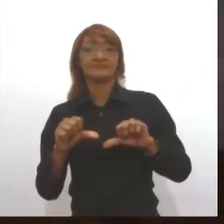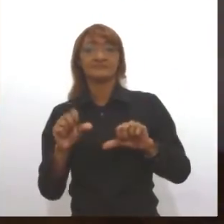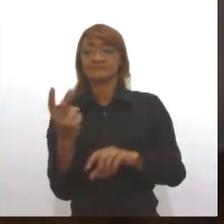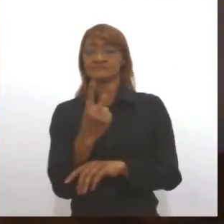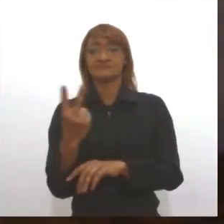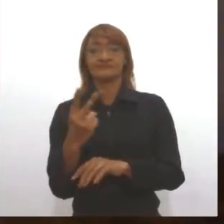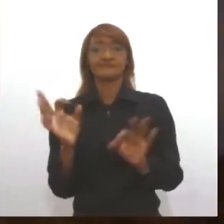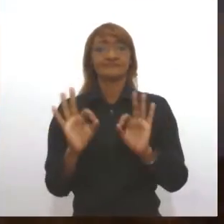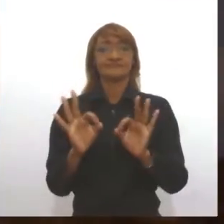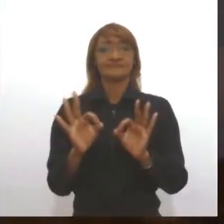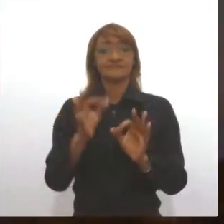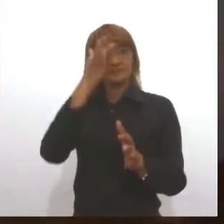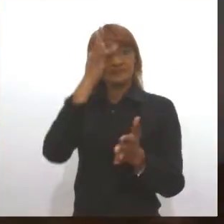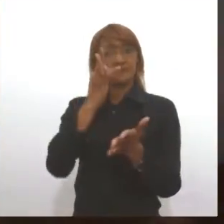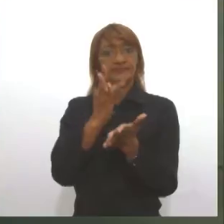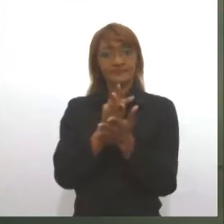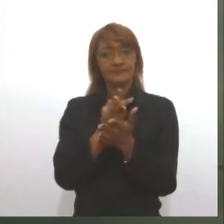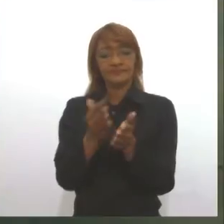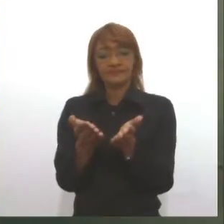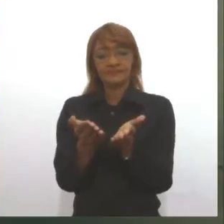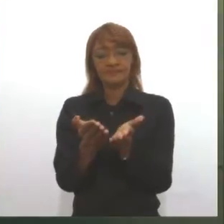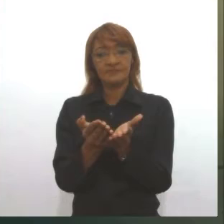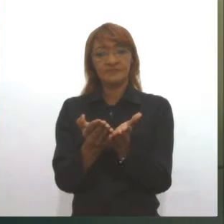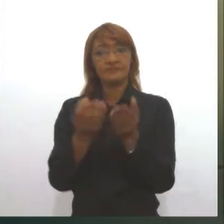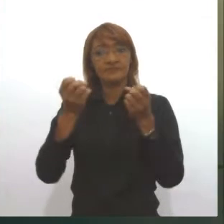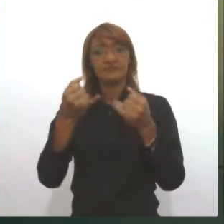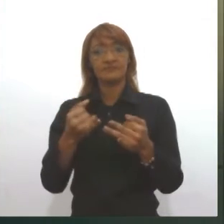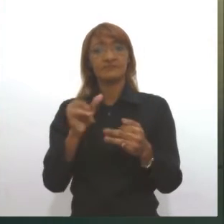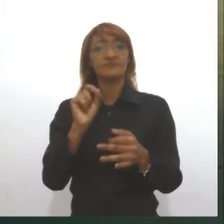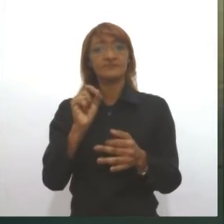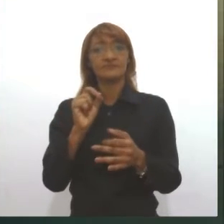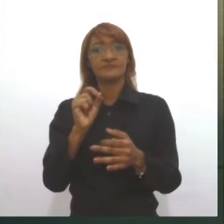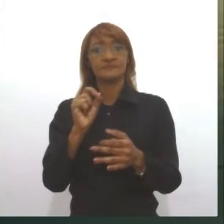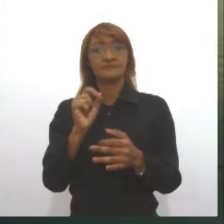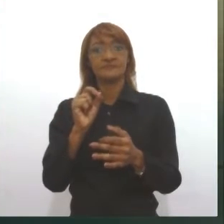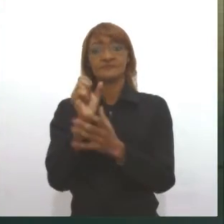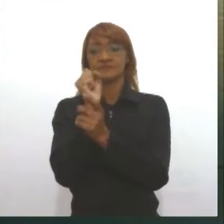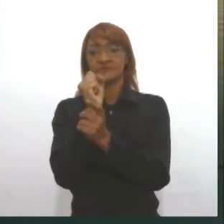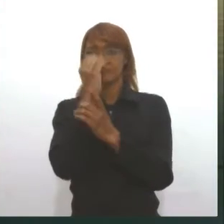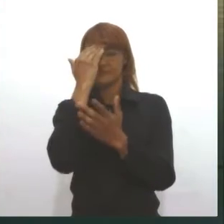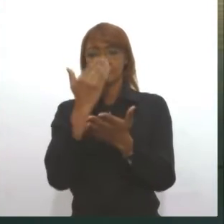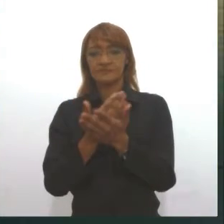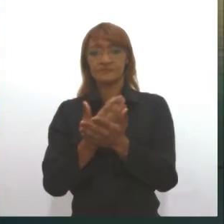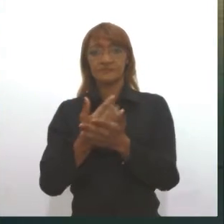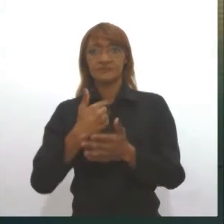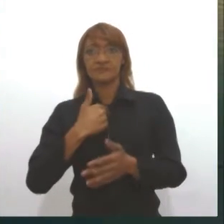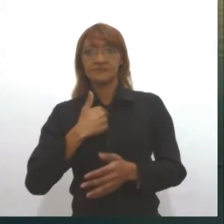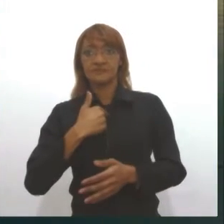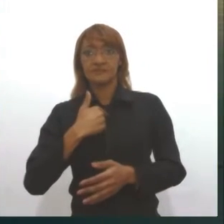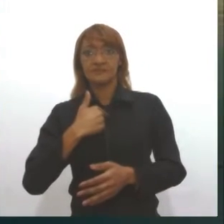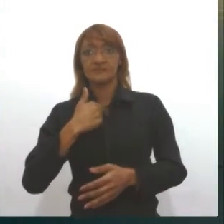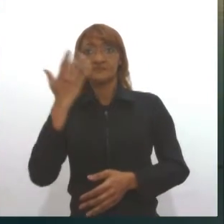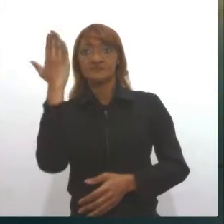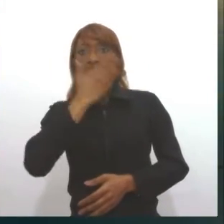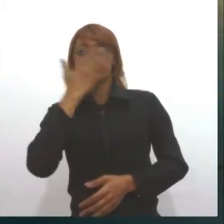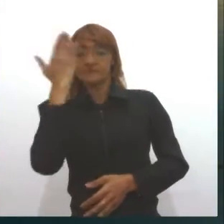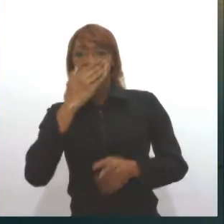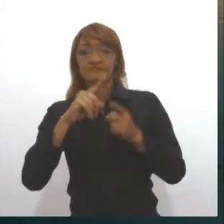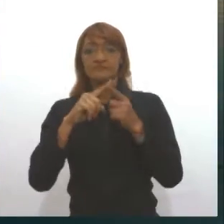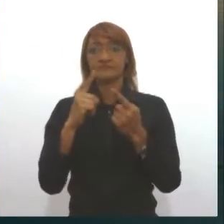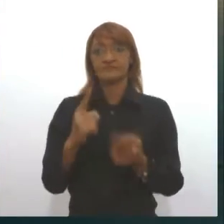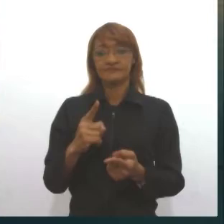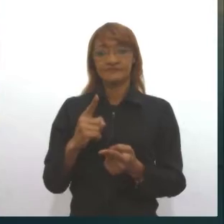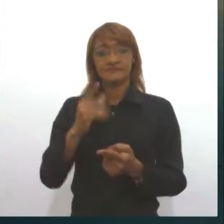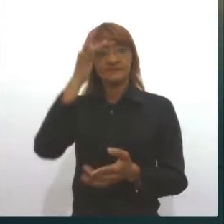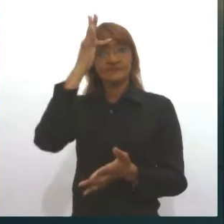Fé, o texto bíblico nos diz que é a certeza, é a convicção daquilo que eu não provo. Então, a fé, por definição, ela